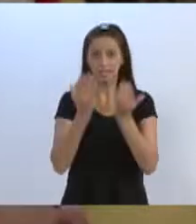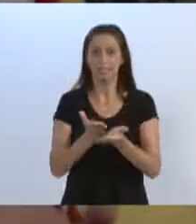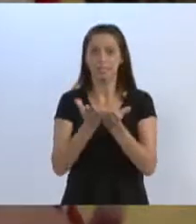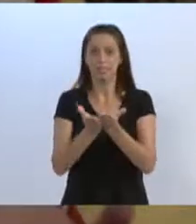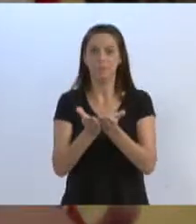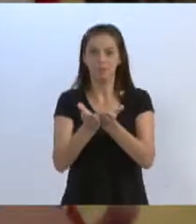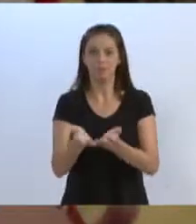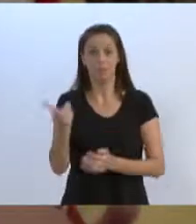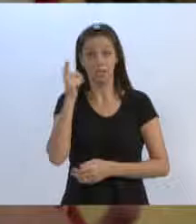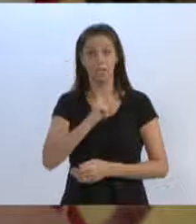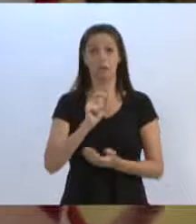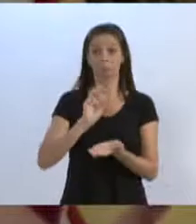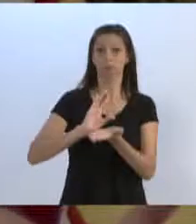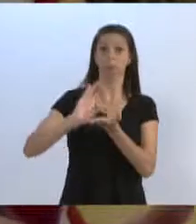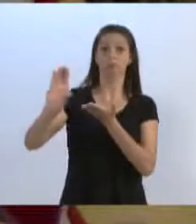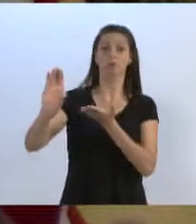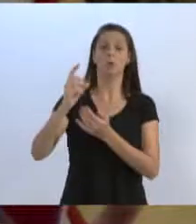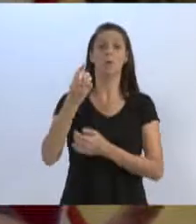que recebeu